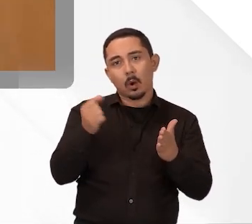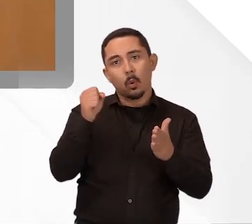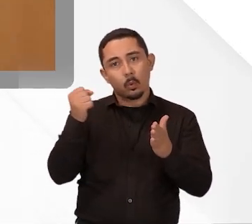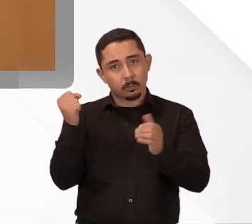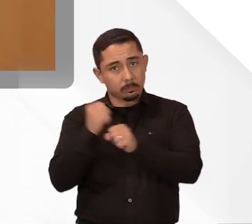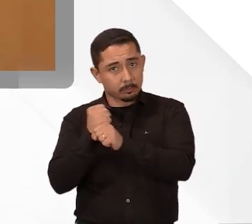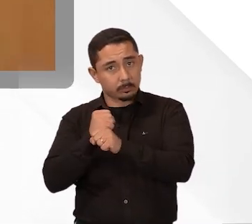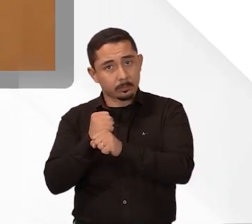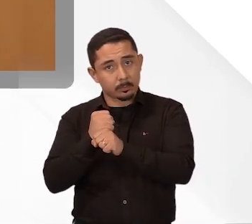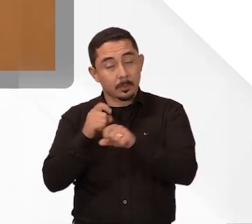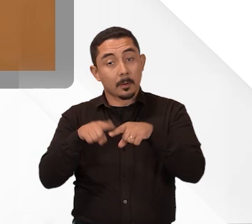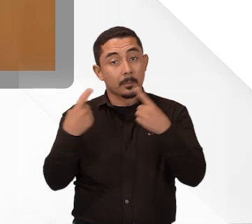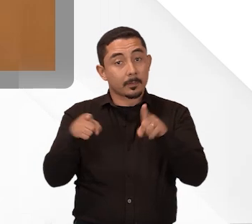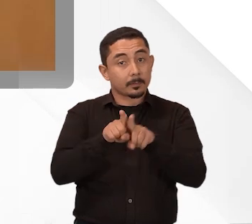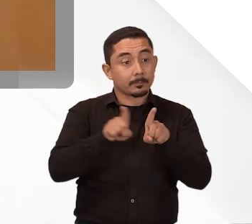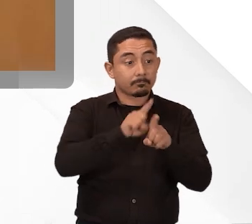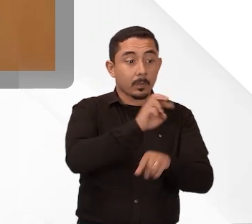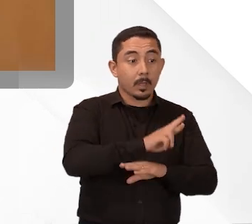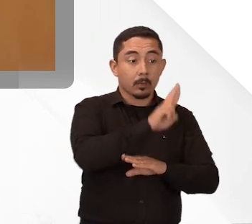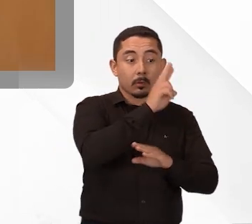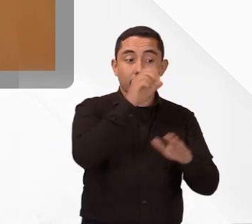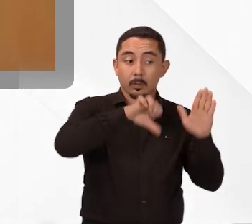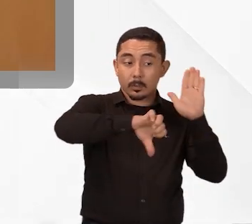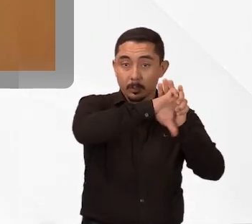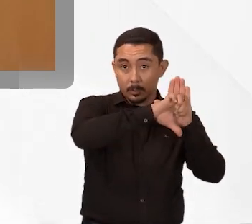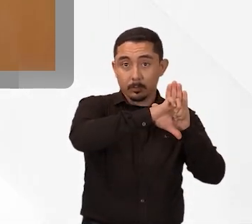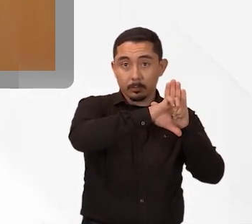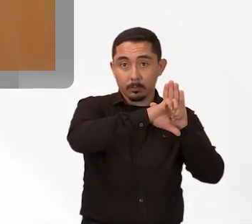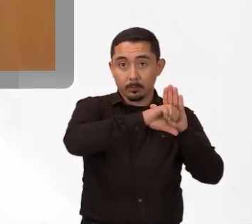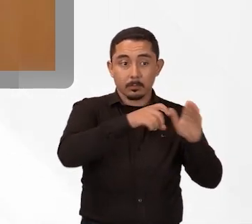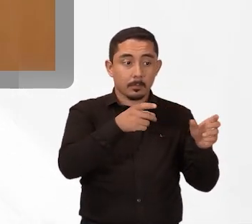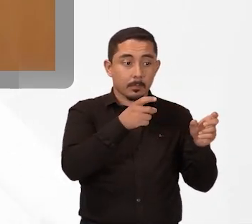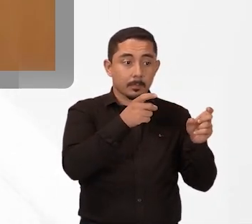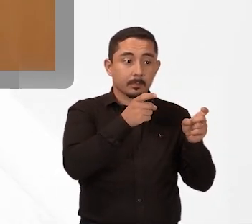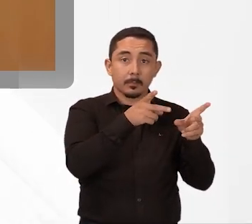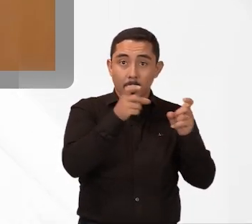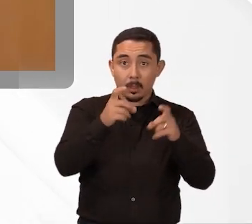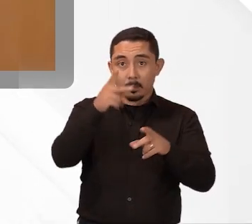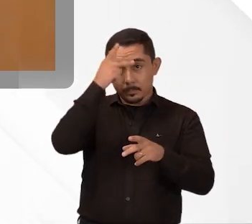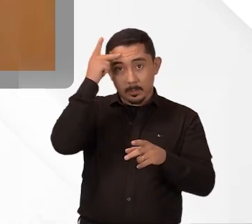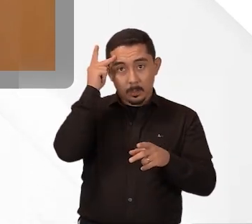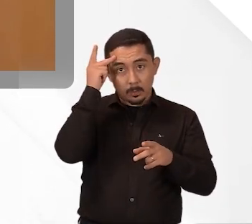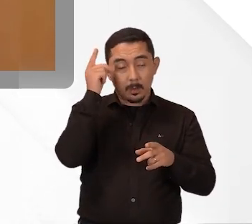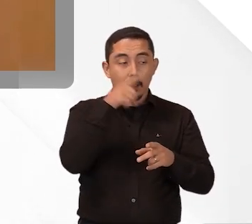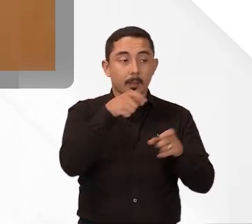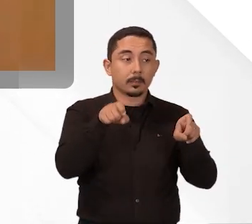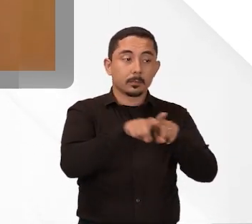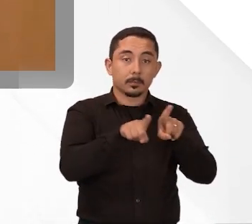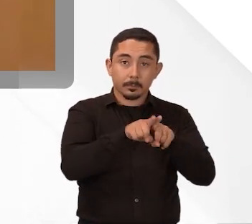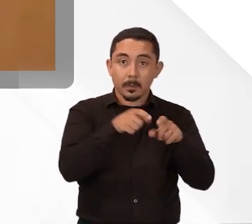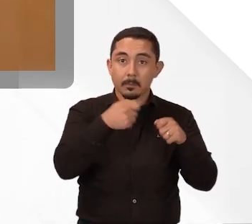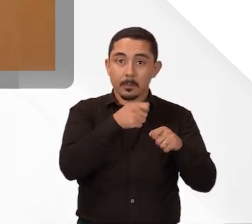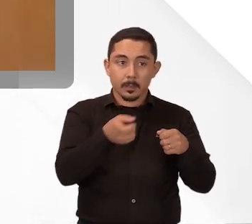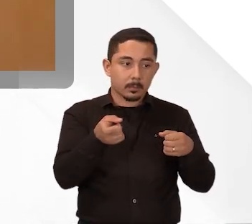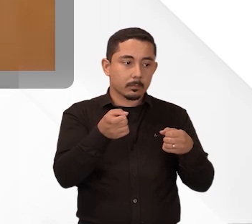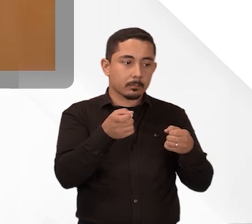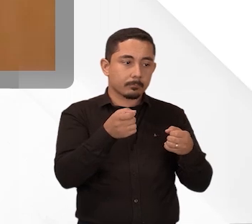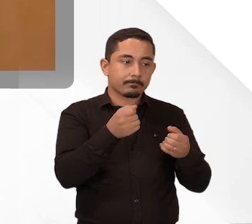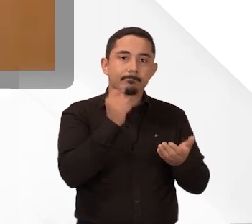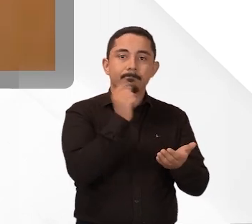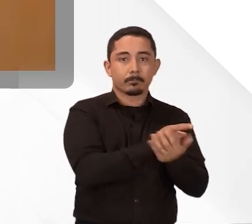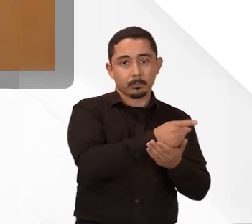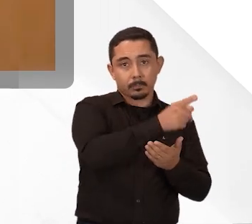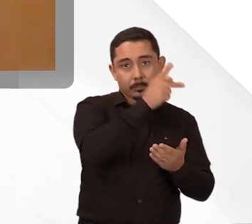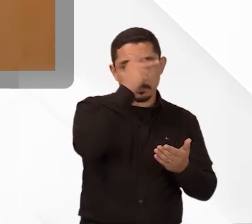além disso, o responsável pela prática do crime de tráfico de pessoas, ele também deve reparar a